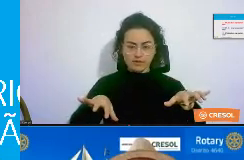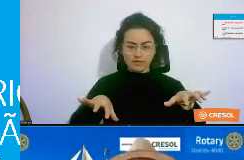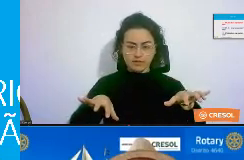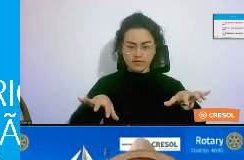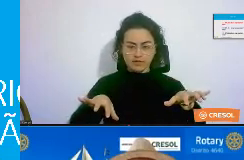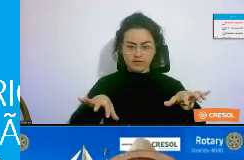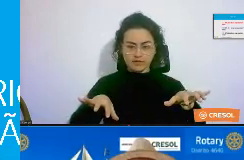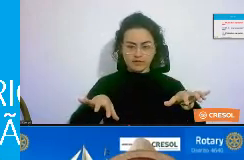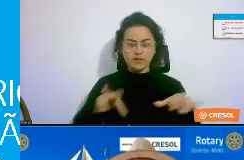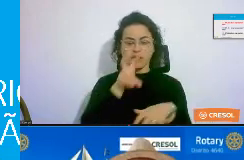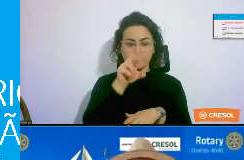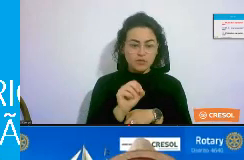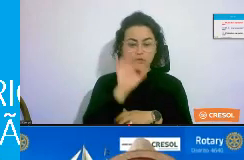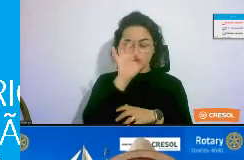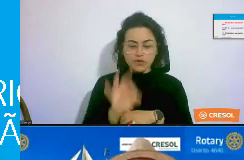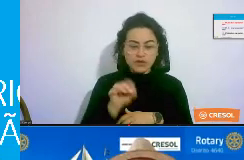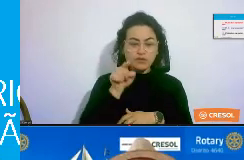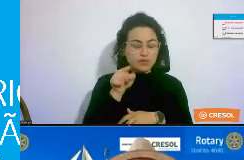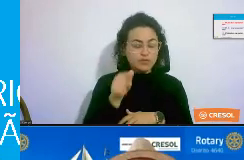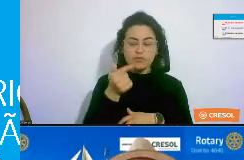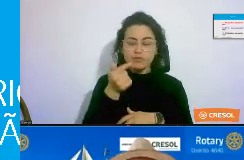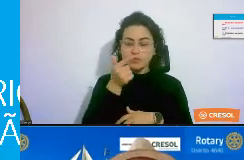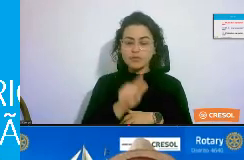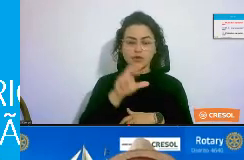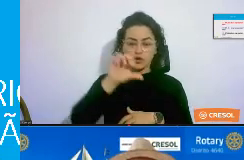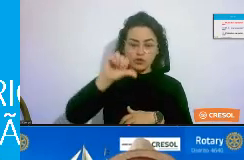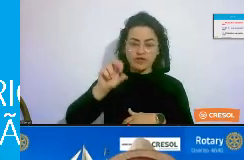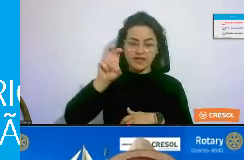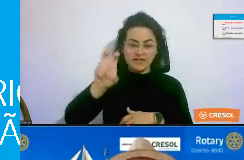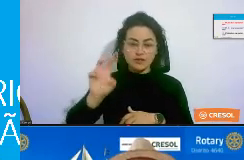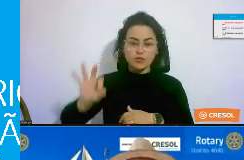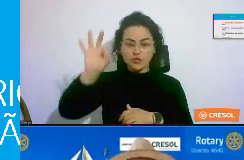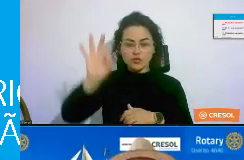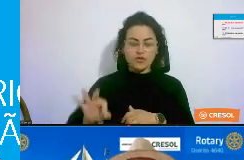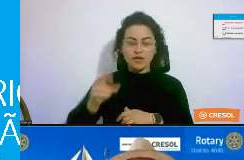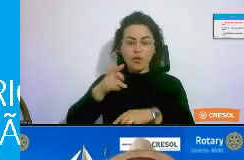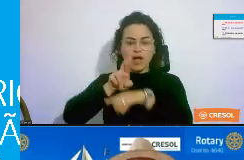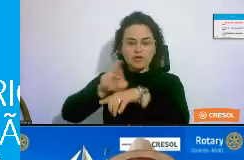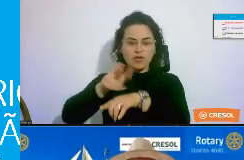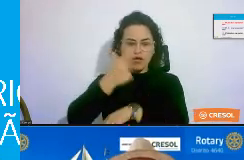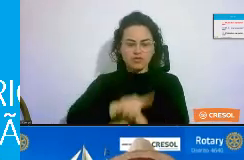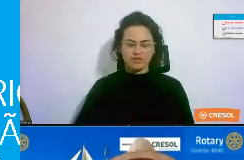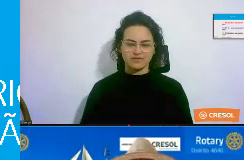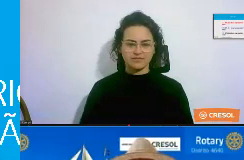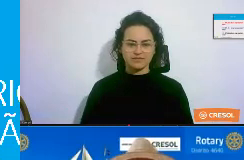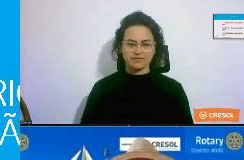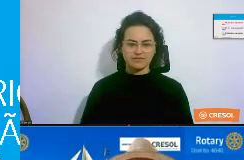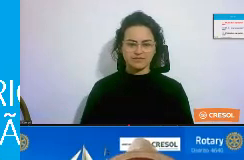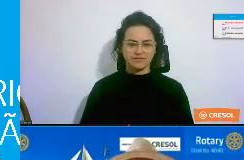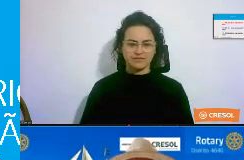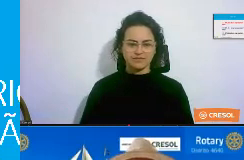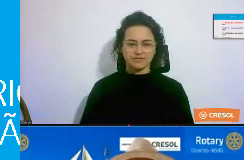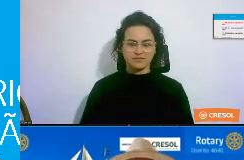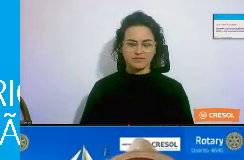aquele 50% vai te representar 95% do resultado. E os 50% vai te representar